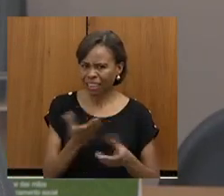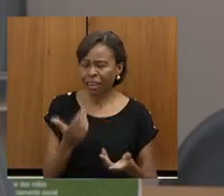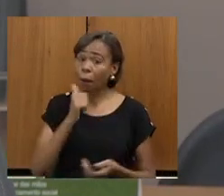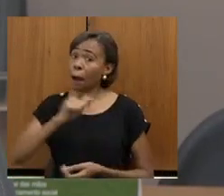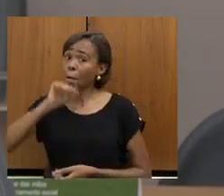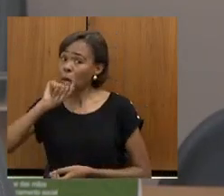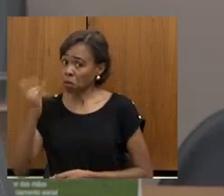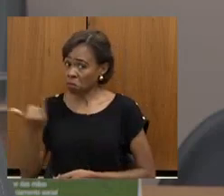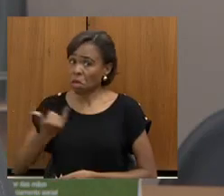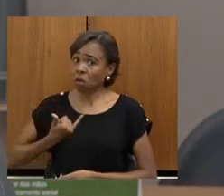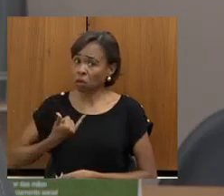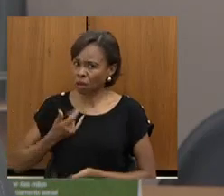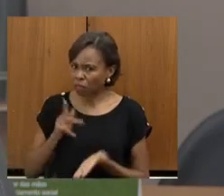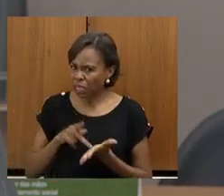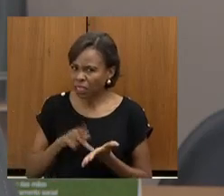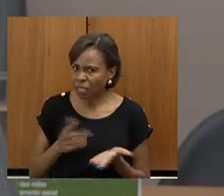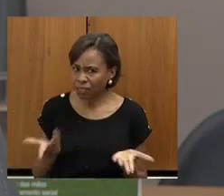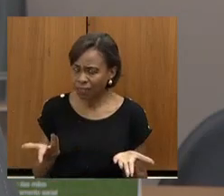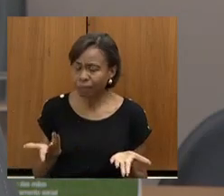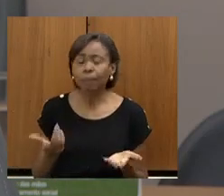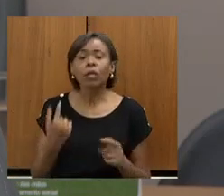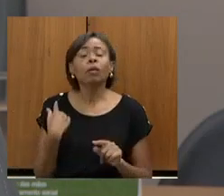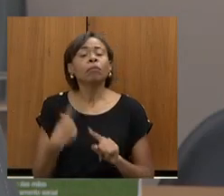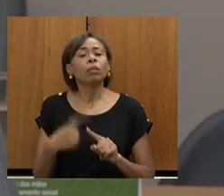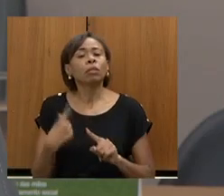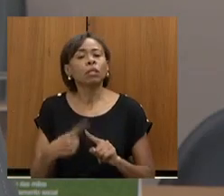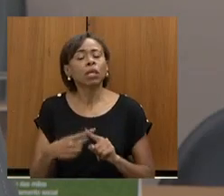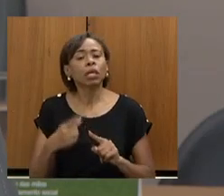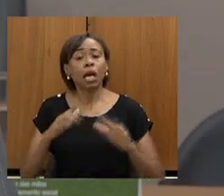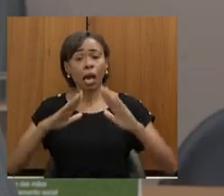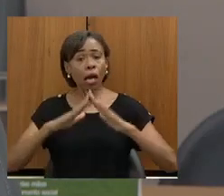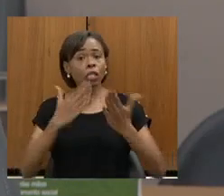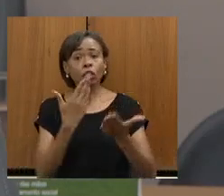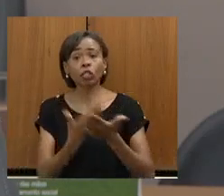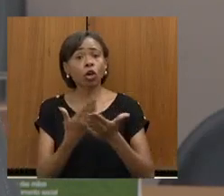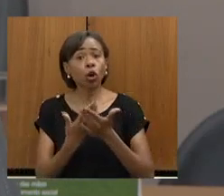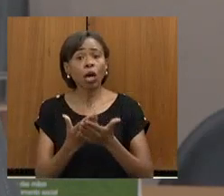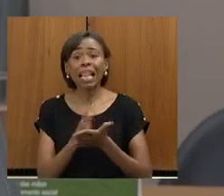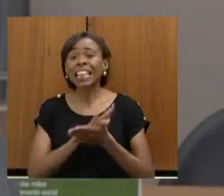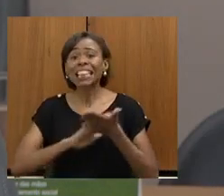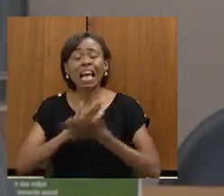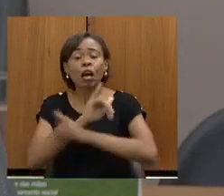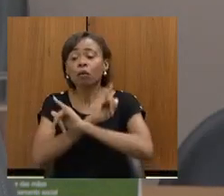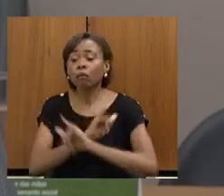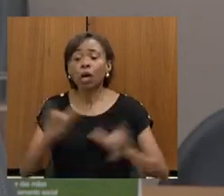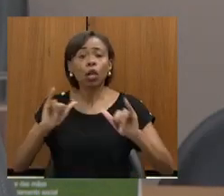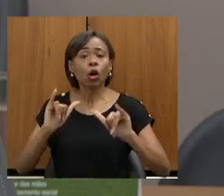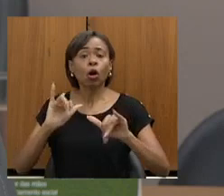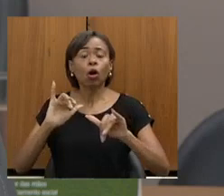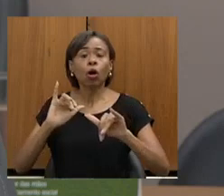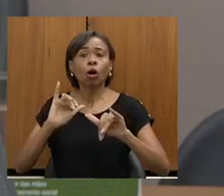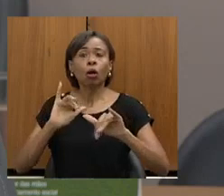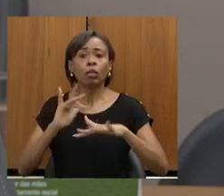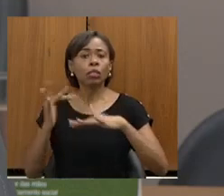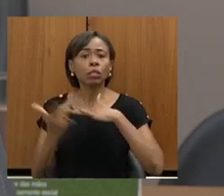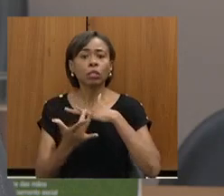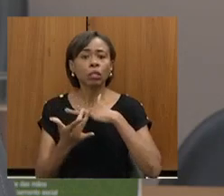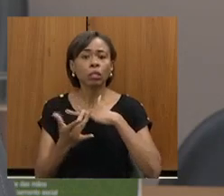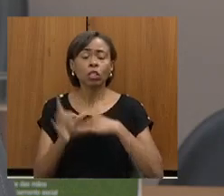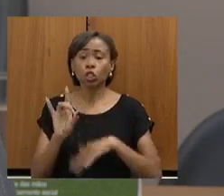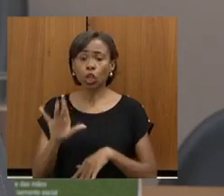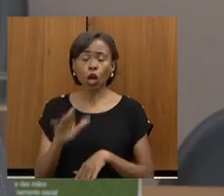Por que a escola se pronunciou nas redes sociais comunicando apenas o mero afastamento